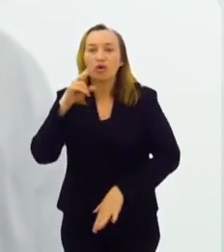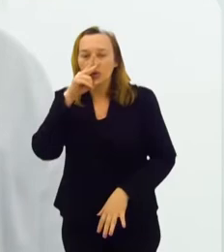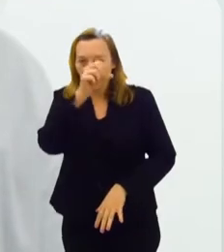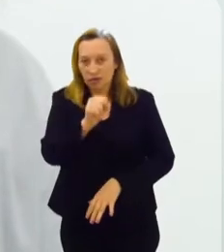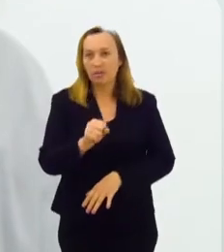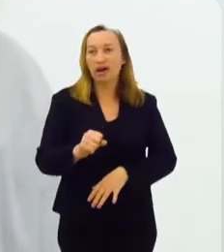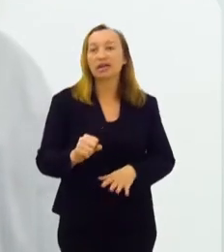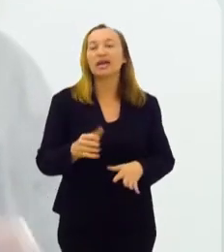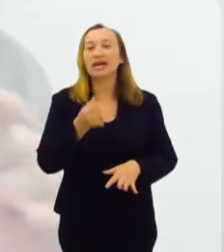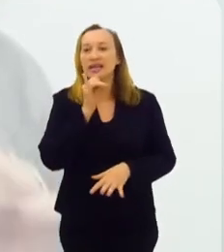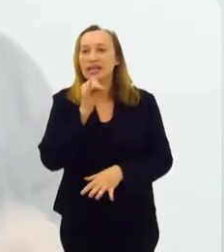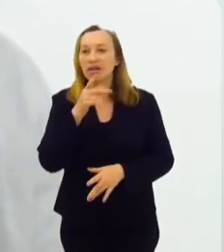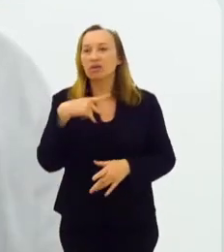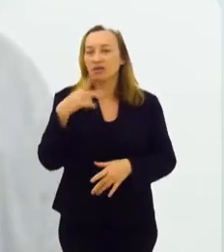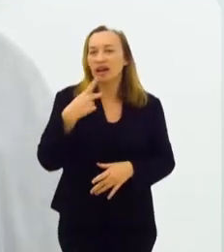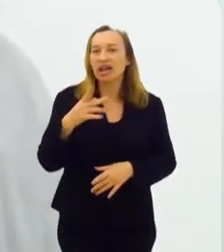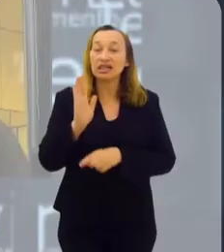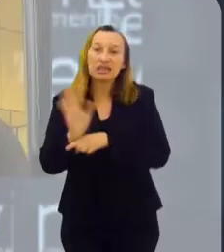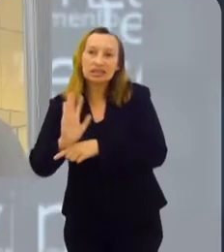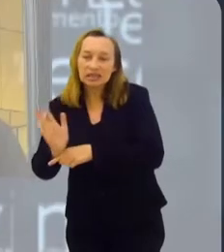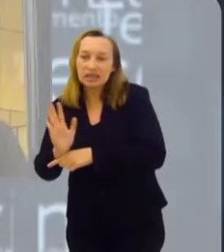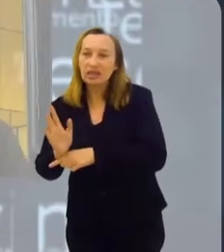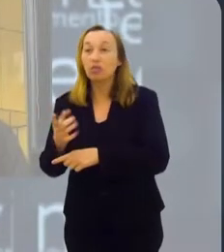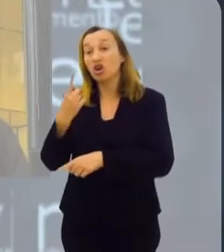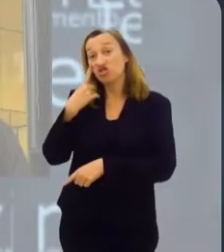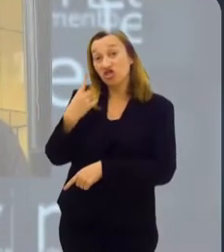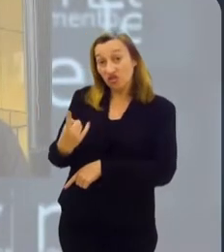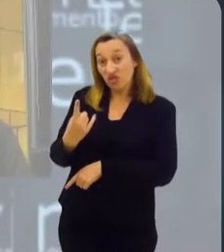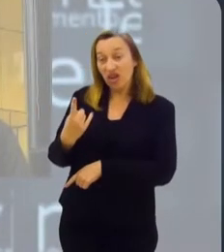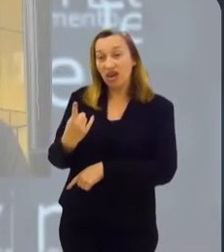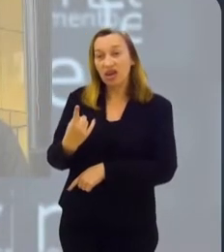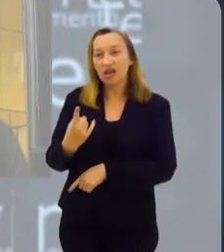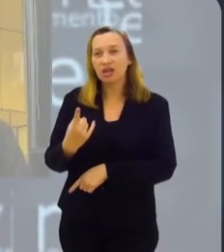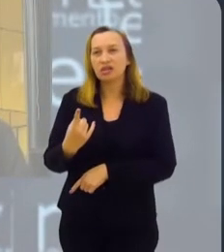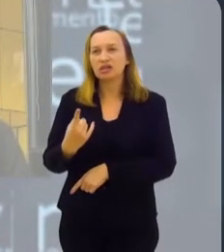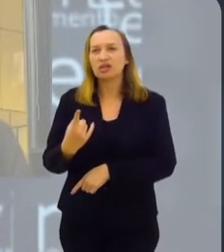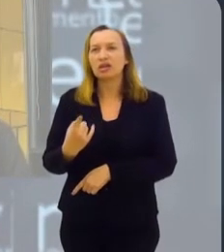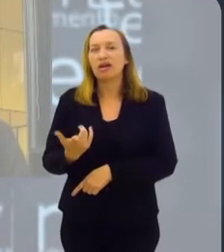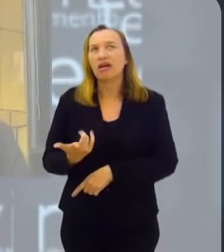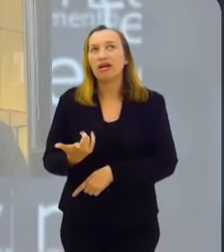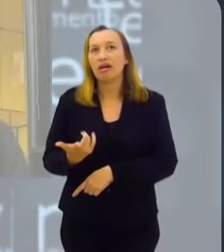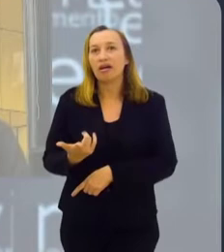forte. Até porque, por exemplo, quando a gente fala de cinema, o que a gente vê